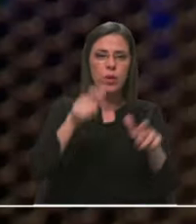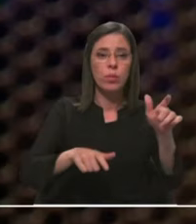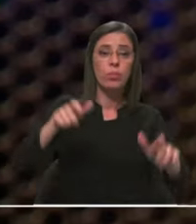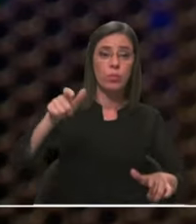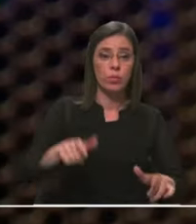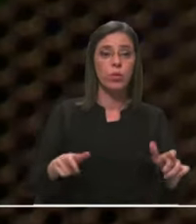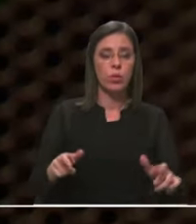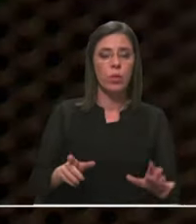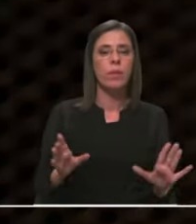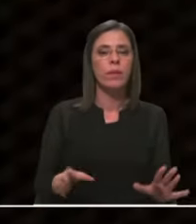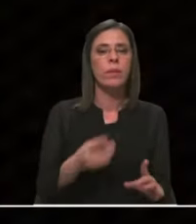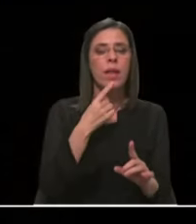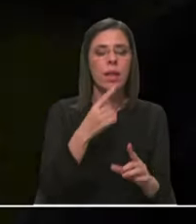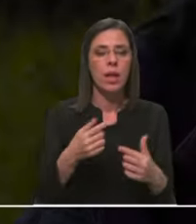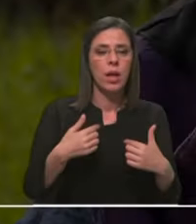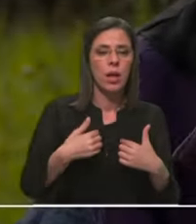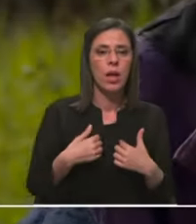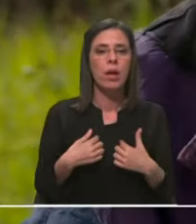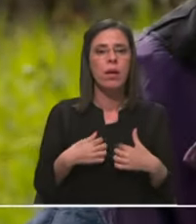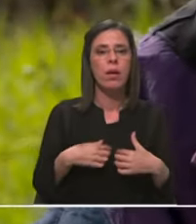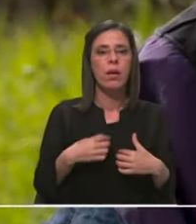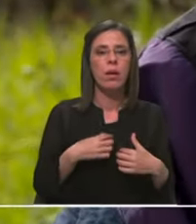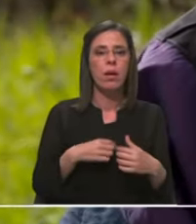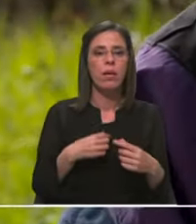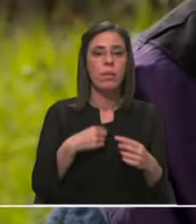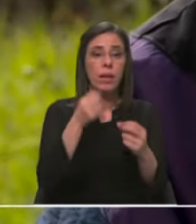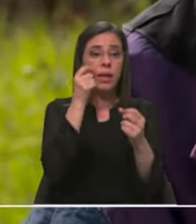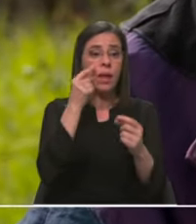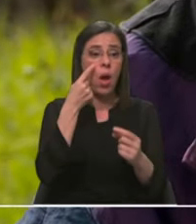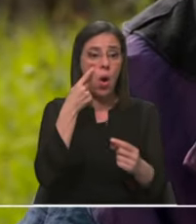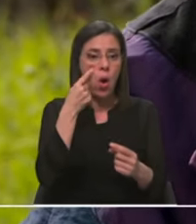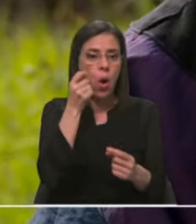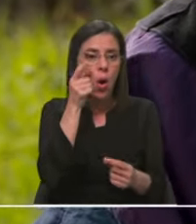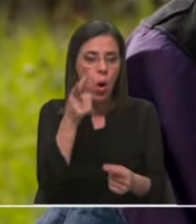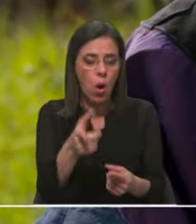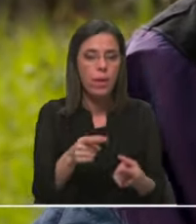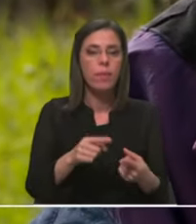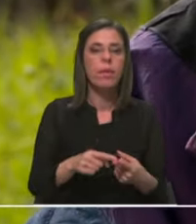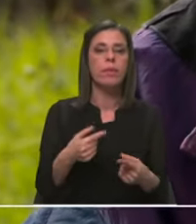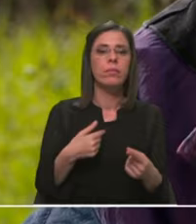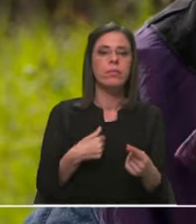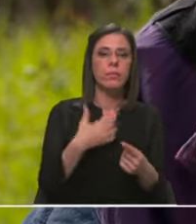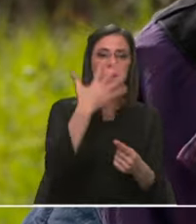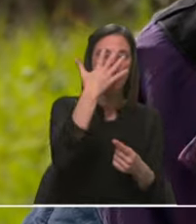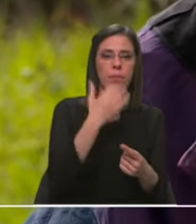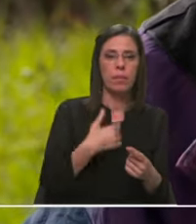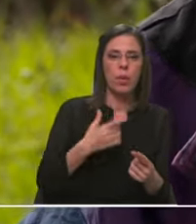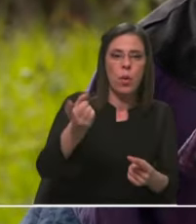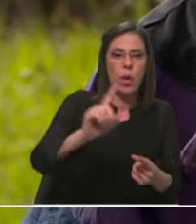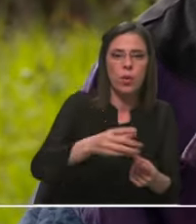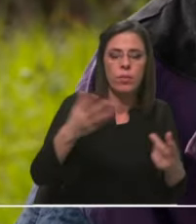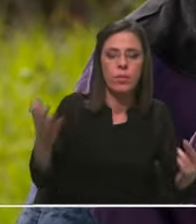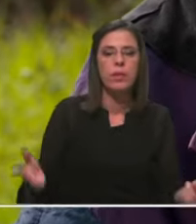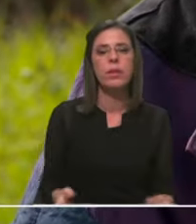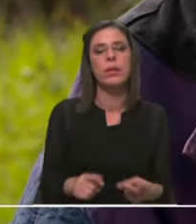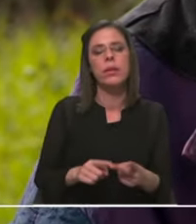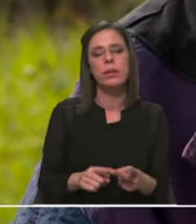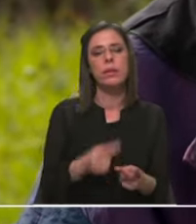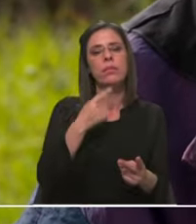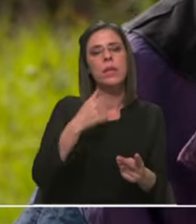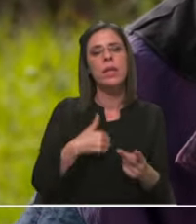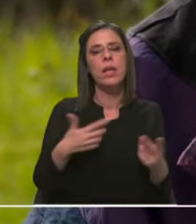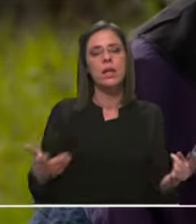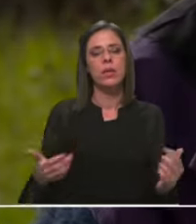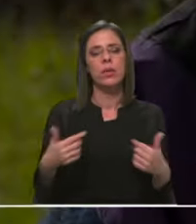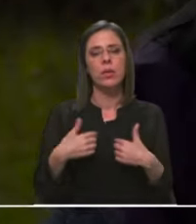pessoas dizem para eu não fechar passado olho aberto dizem para eu não adormecer dizem